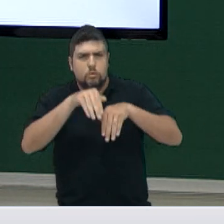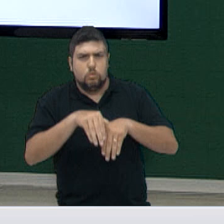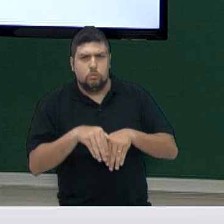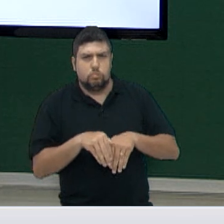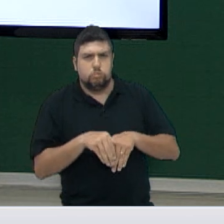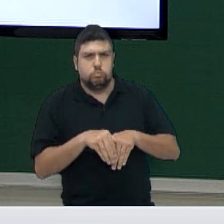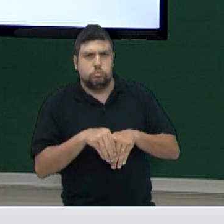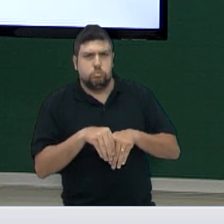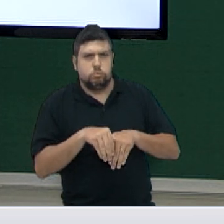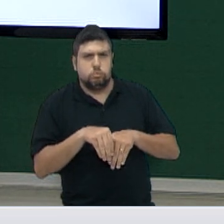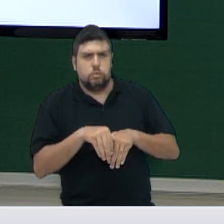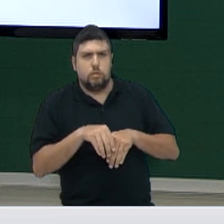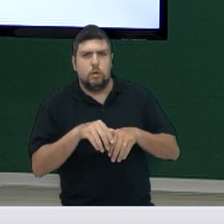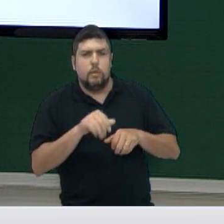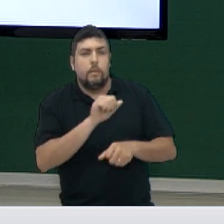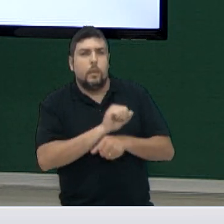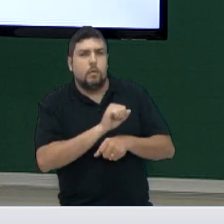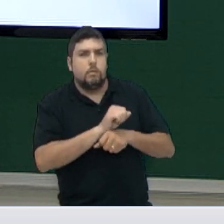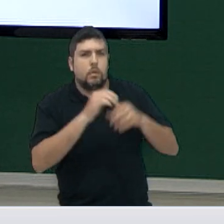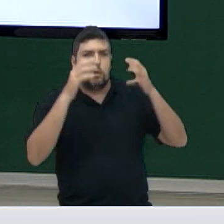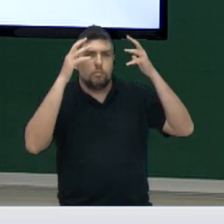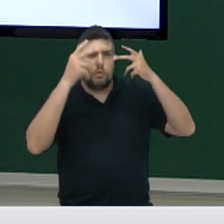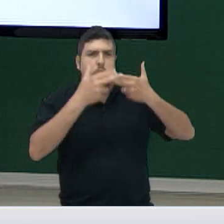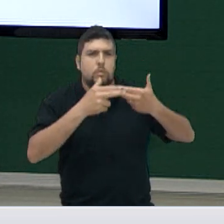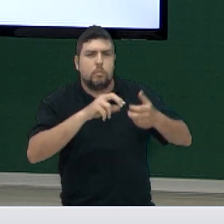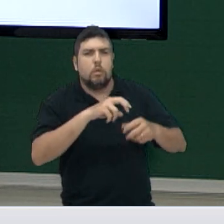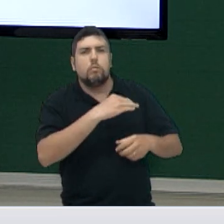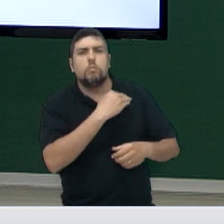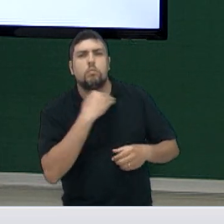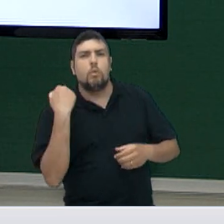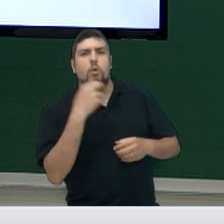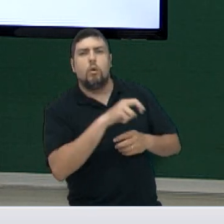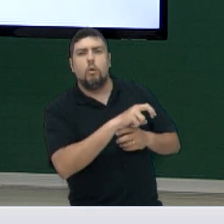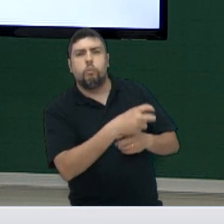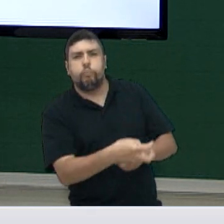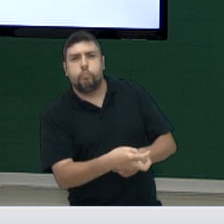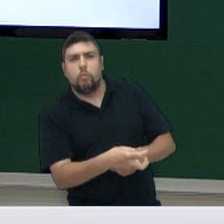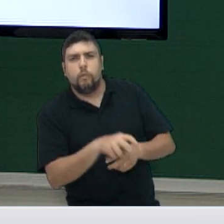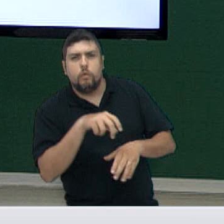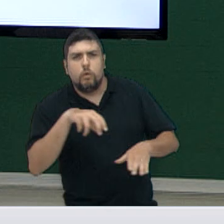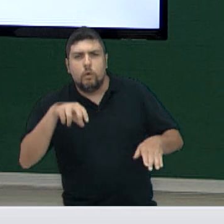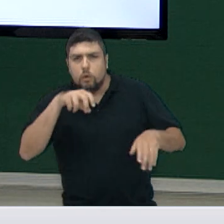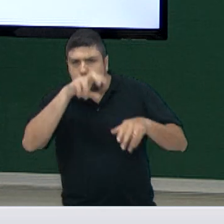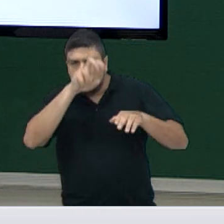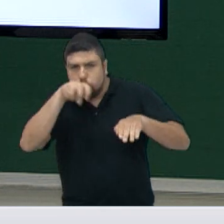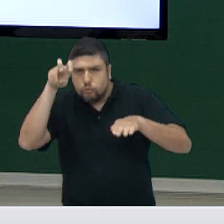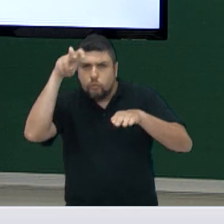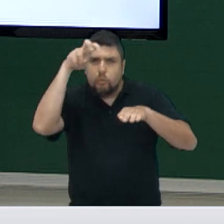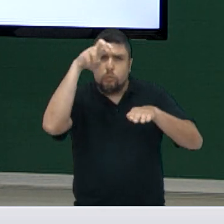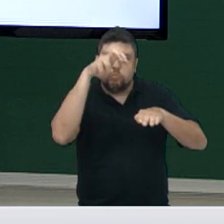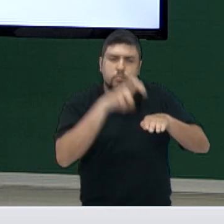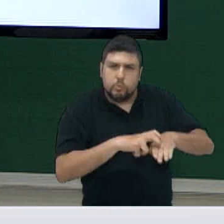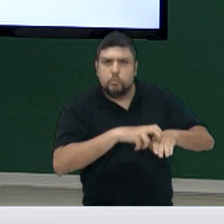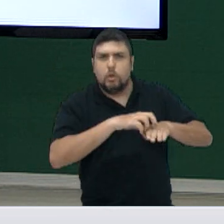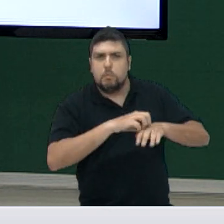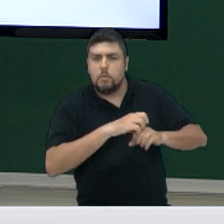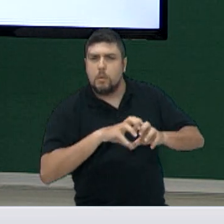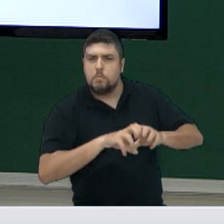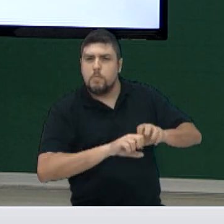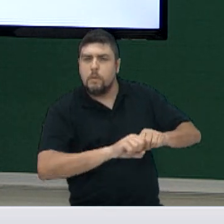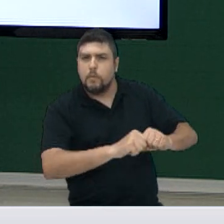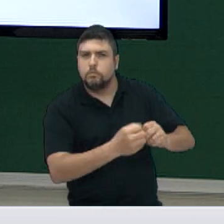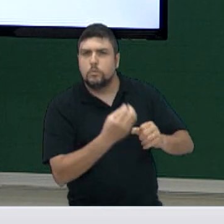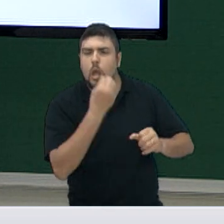ser vivo, animal, morrer, para que elas façam, elas devorem tudo. Então, se nós temos aqui